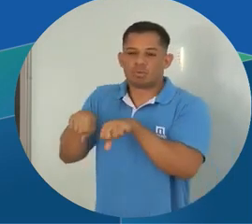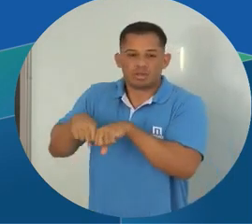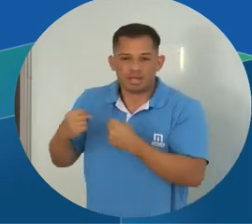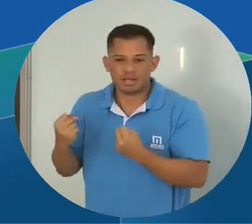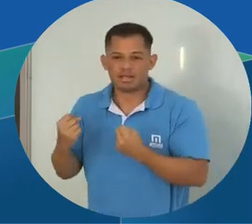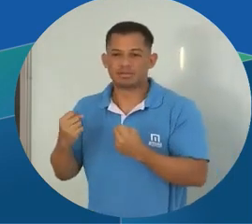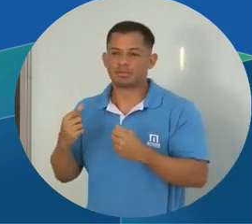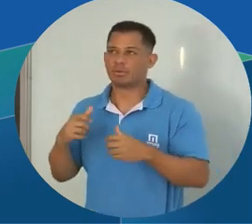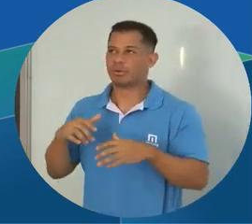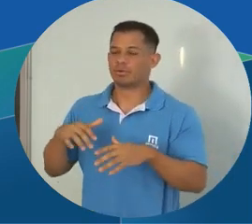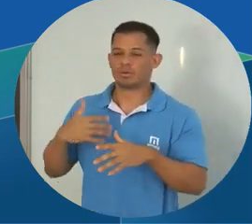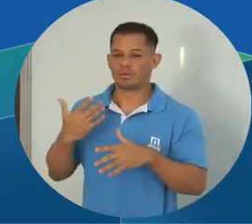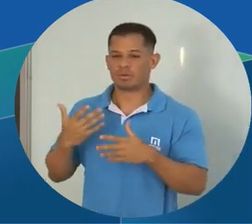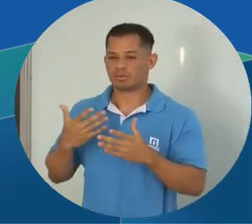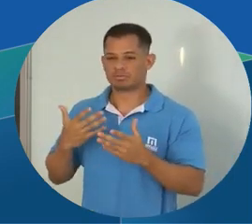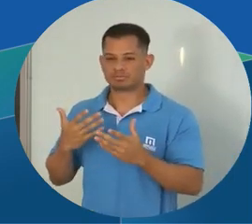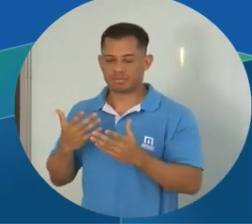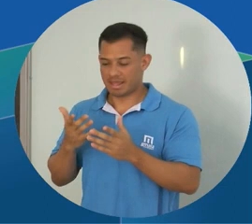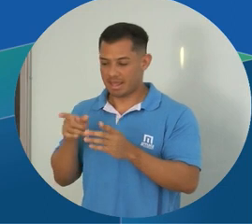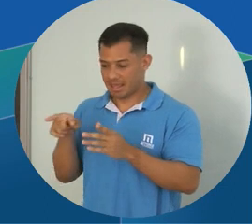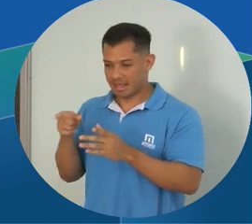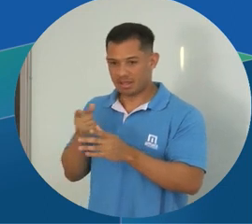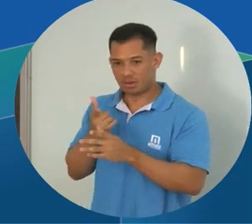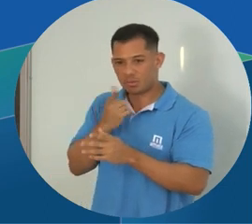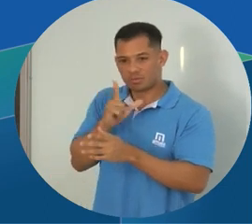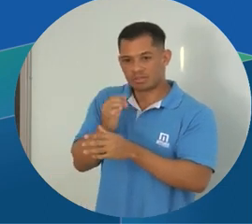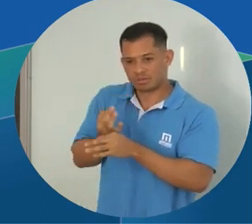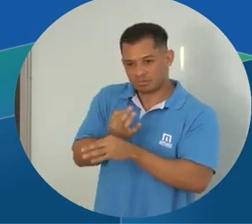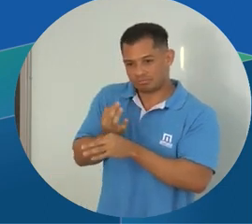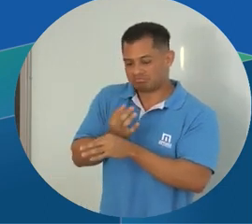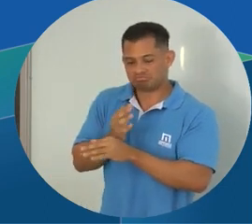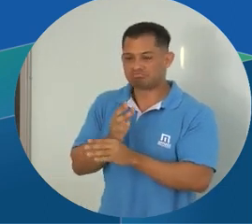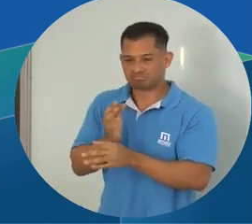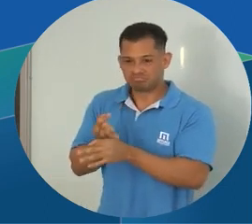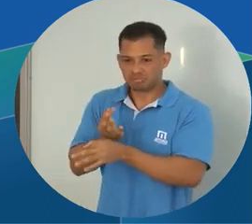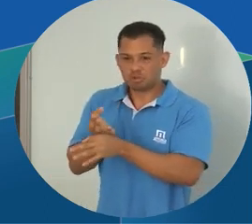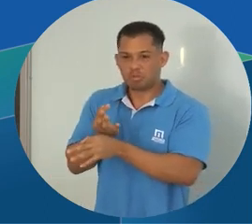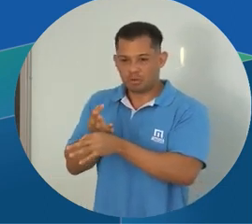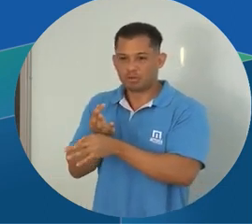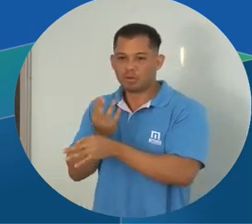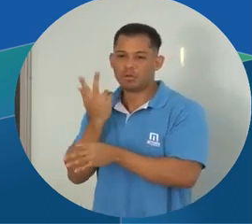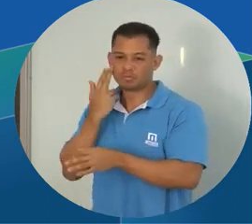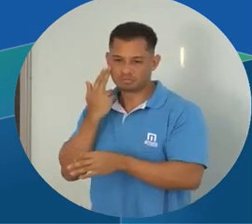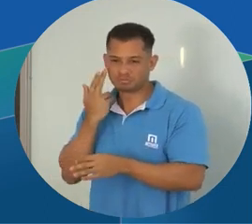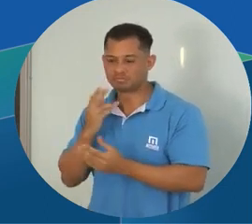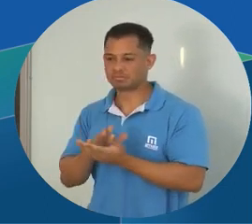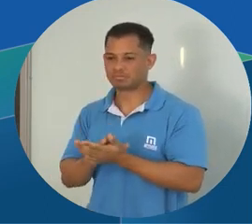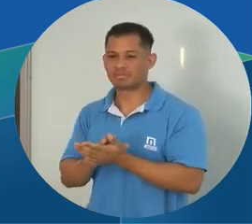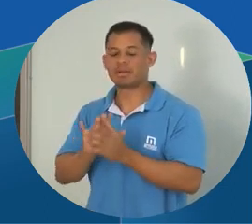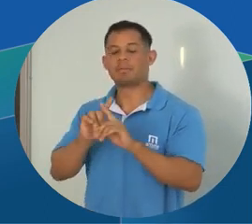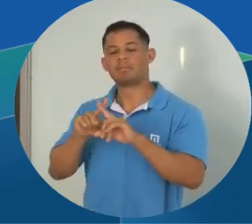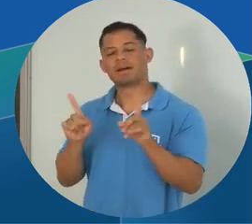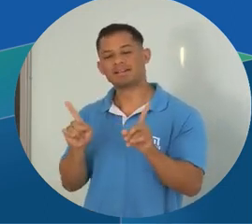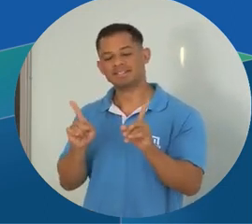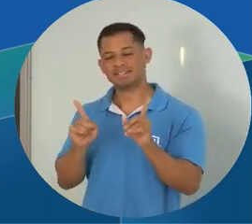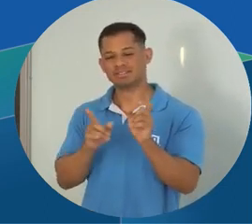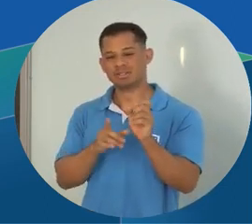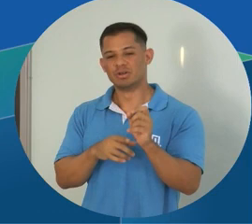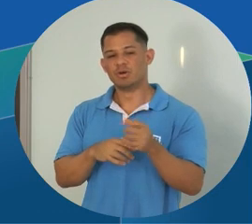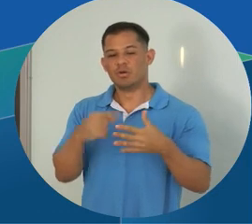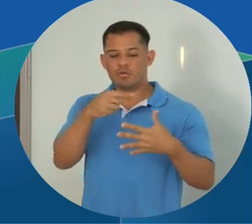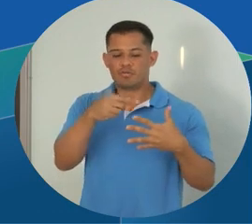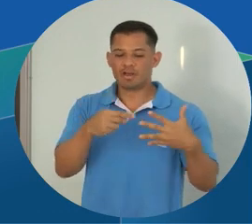que pudesse ser identificada, ela suportou aquele evento, porém, os fatores de segurança dos